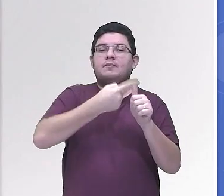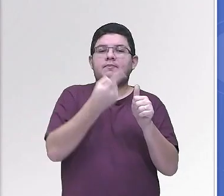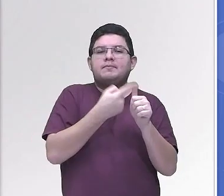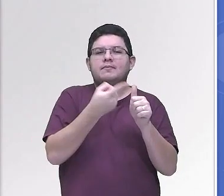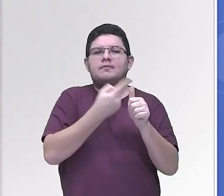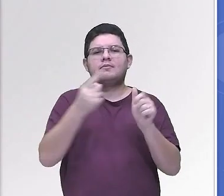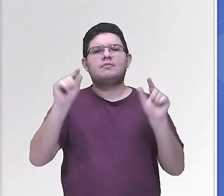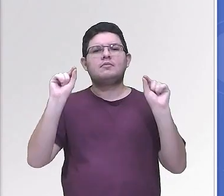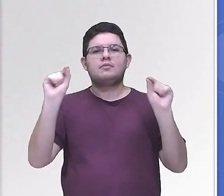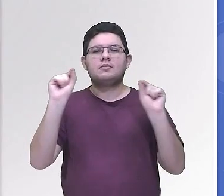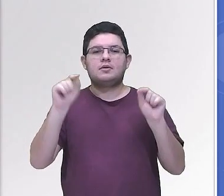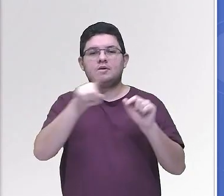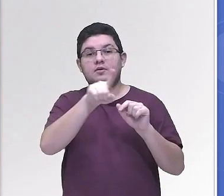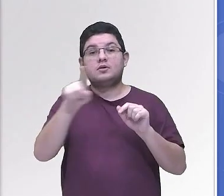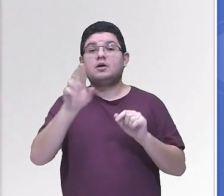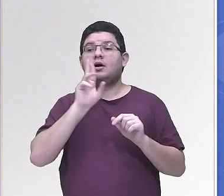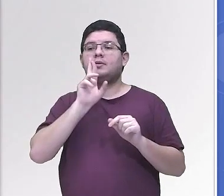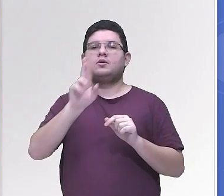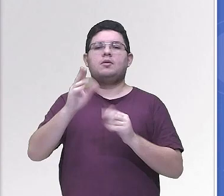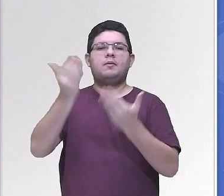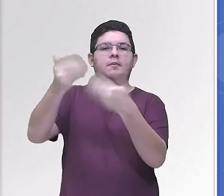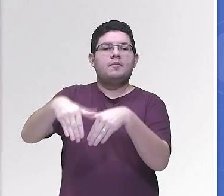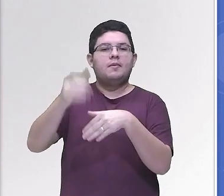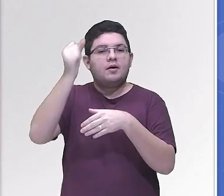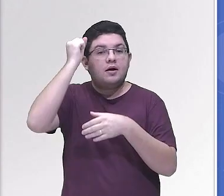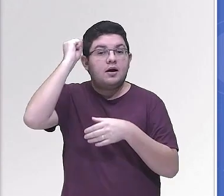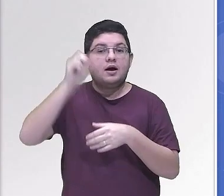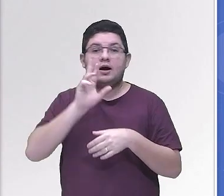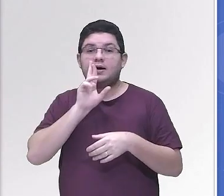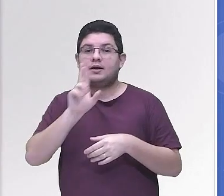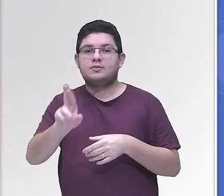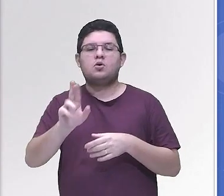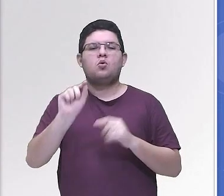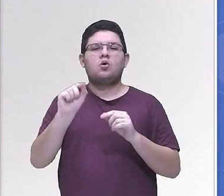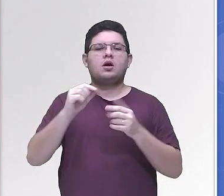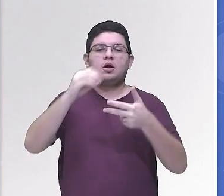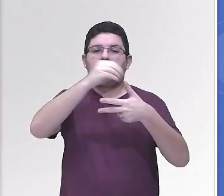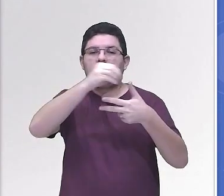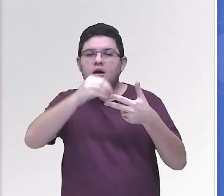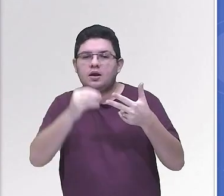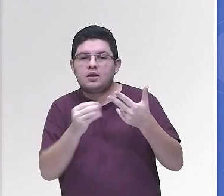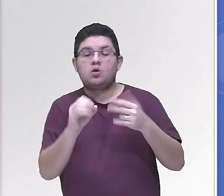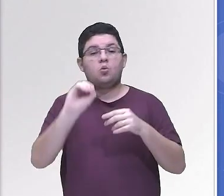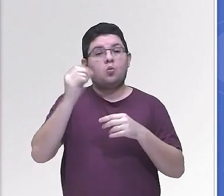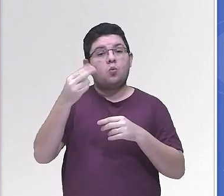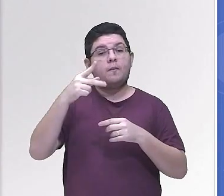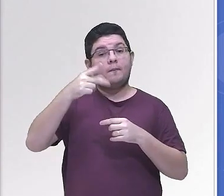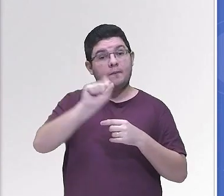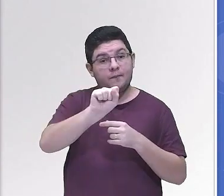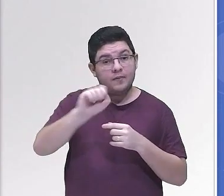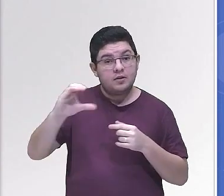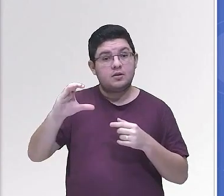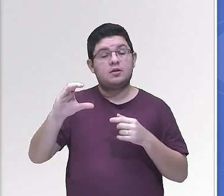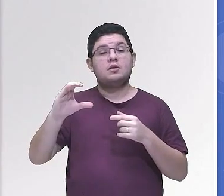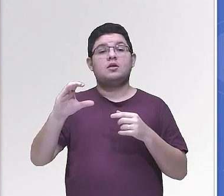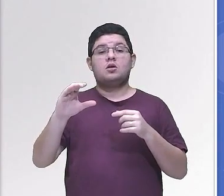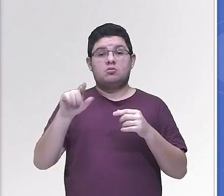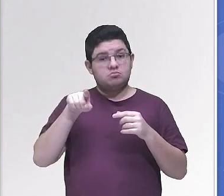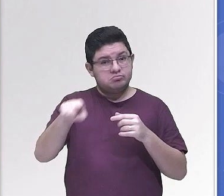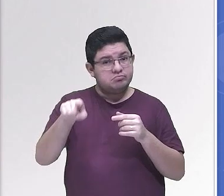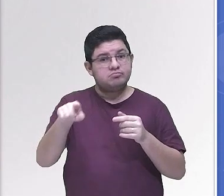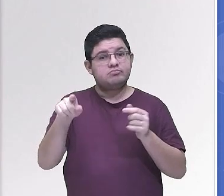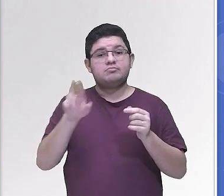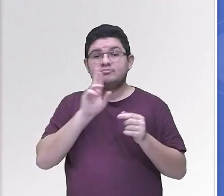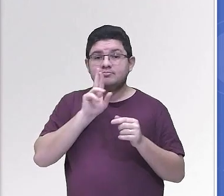vocês responderem certo lá no vestibular quando forem prestar, Enem, PSC, ou seja lá o que for, porque podem ter certeza que essas questões caem